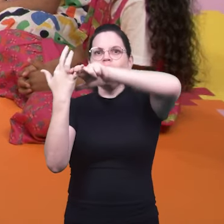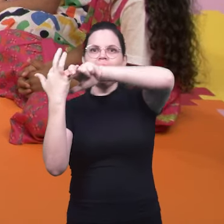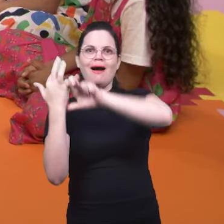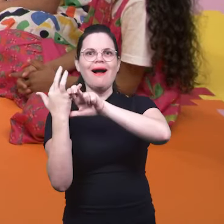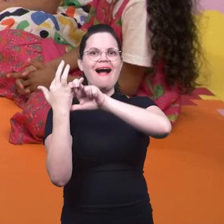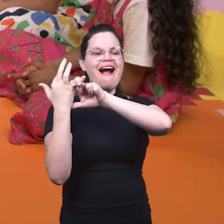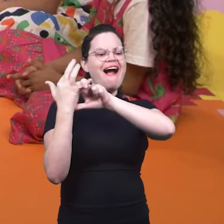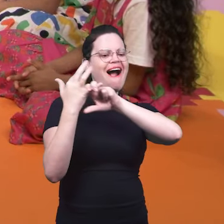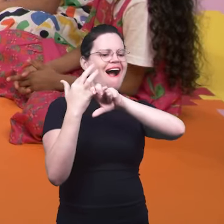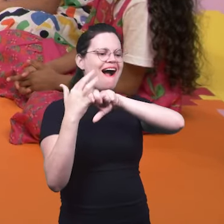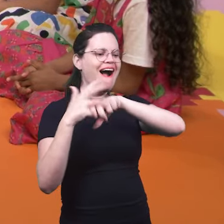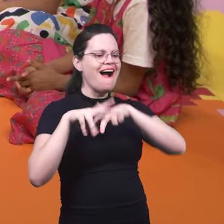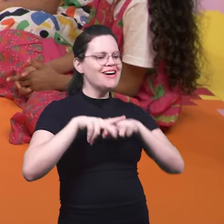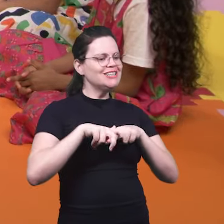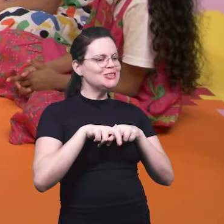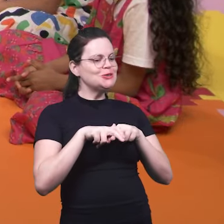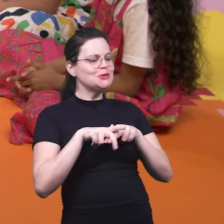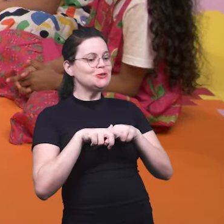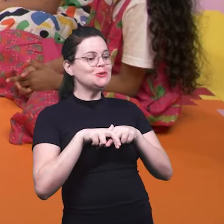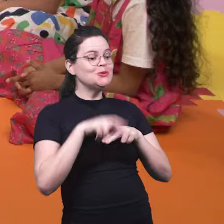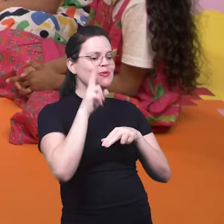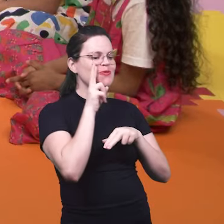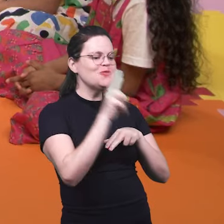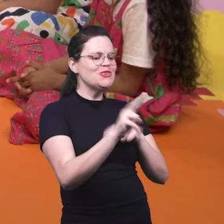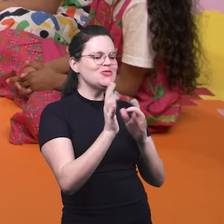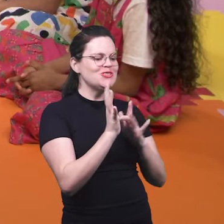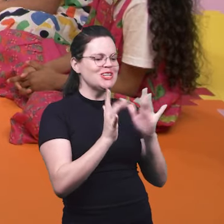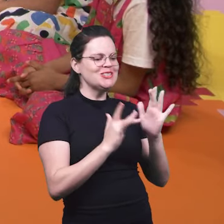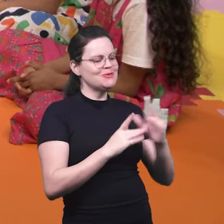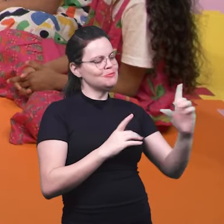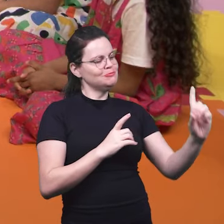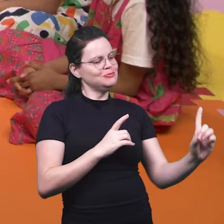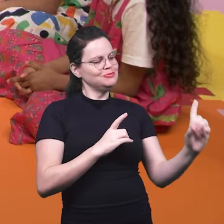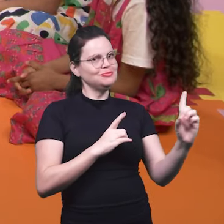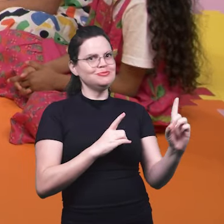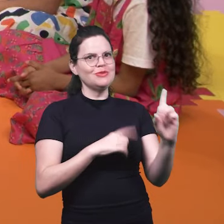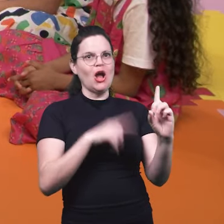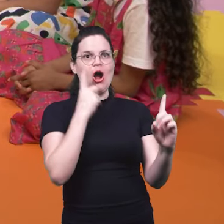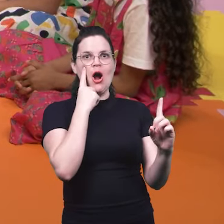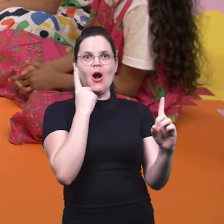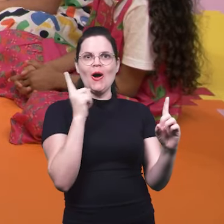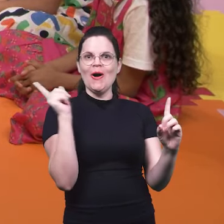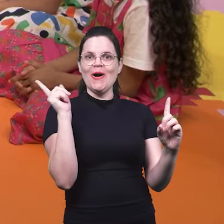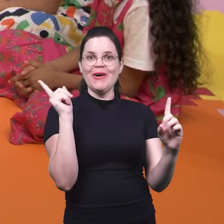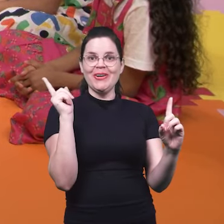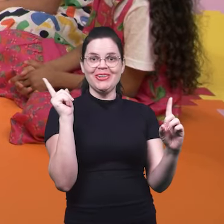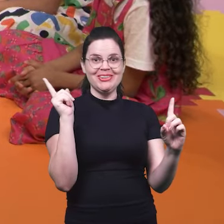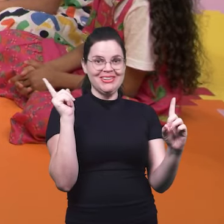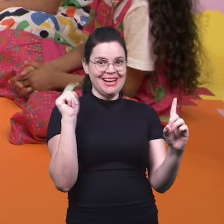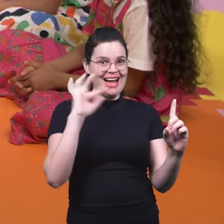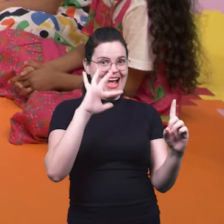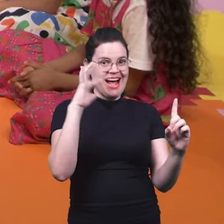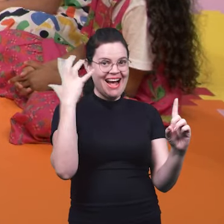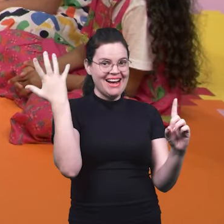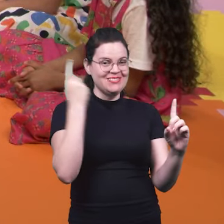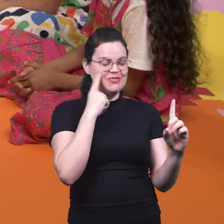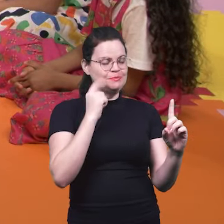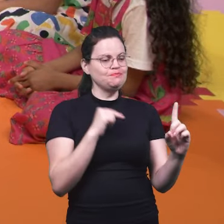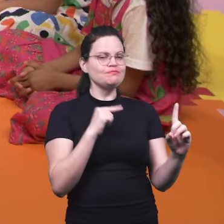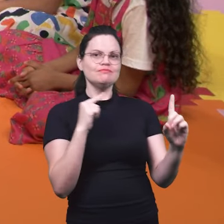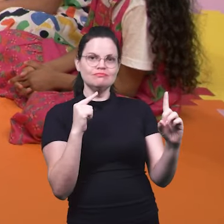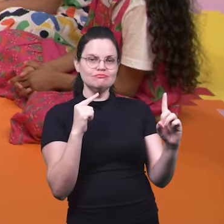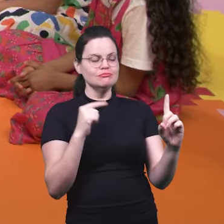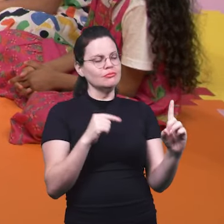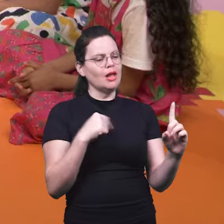ver Jesus Jesus passar né olha zaquel lá em cima da árvore E aí ele se